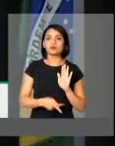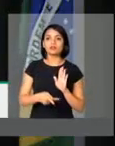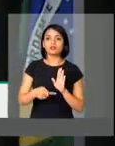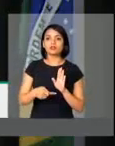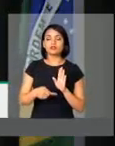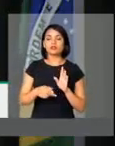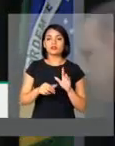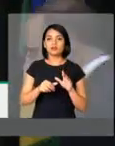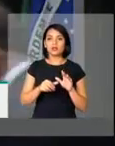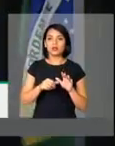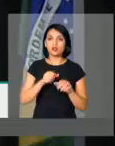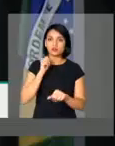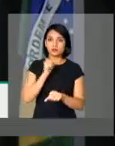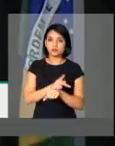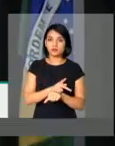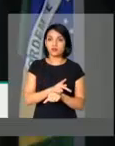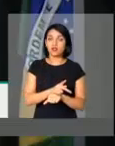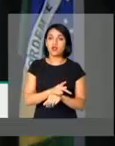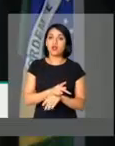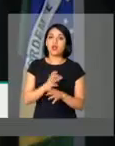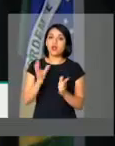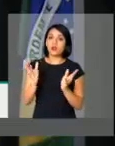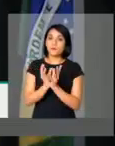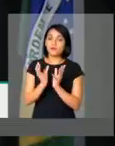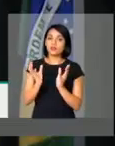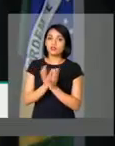posiciona não porque quer discutir.